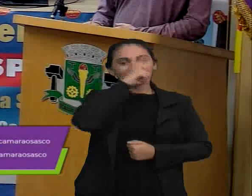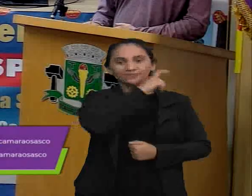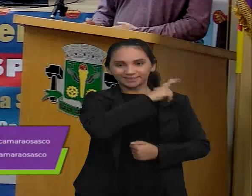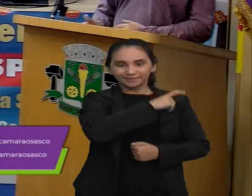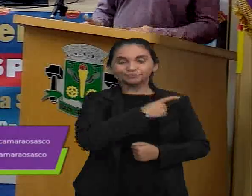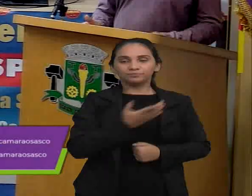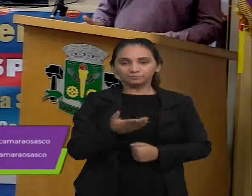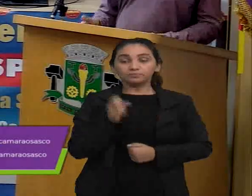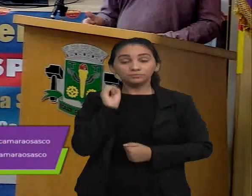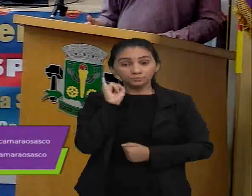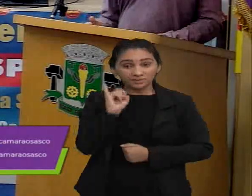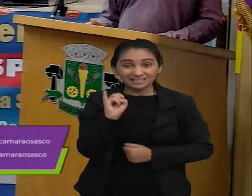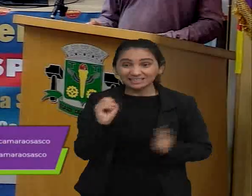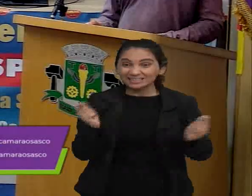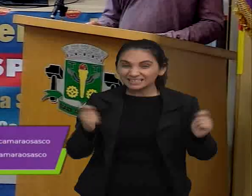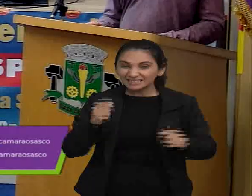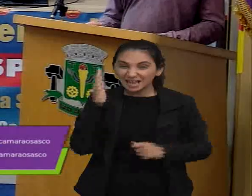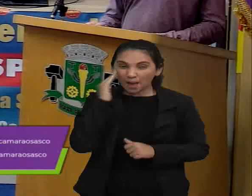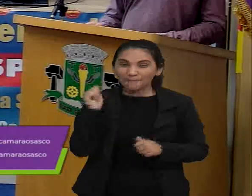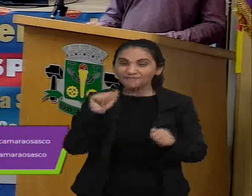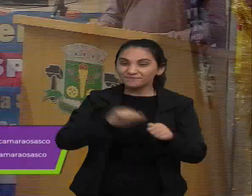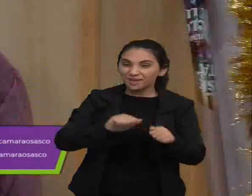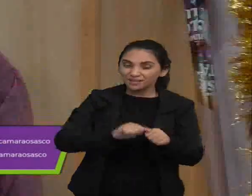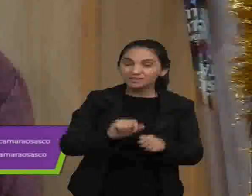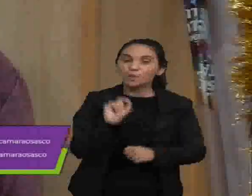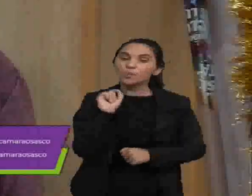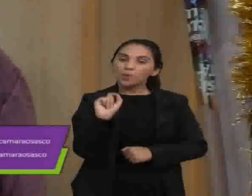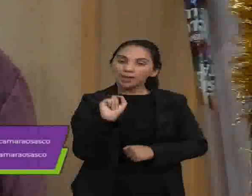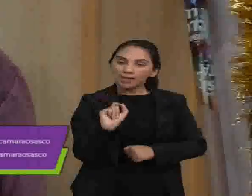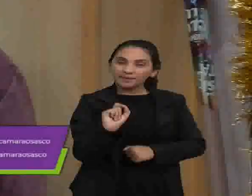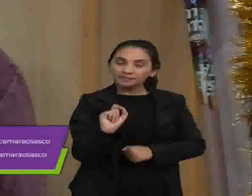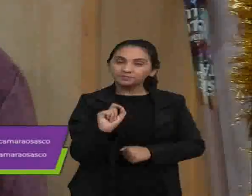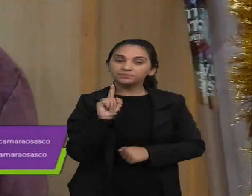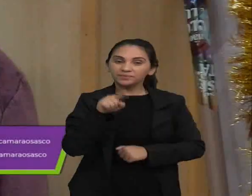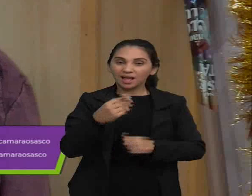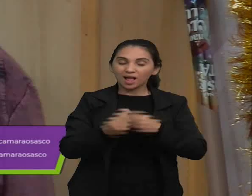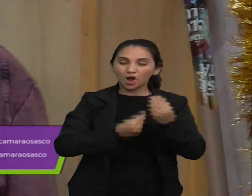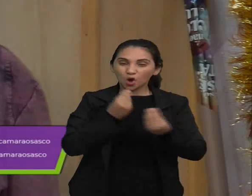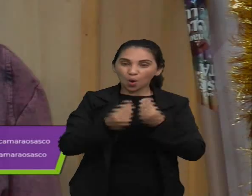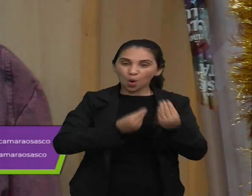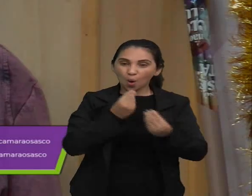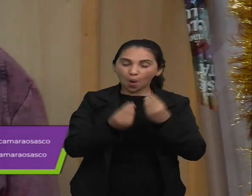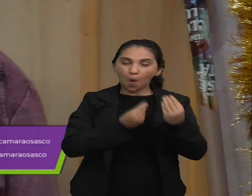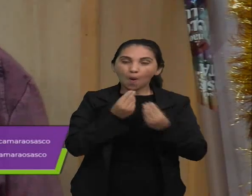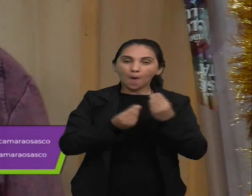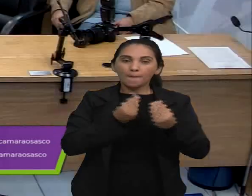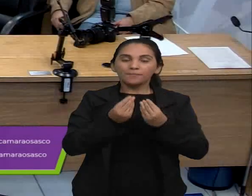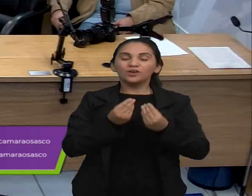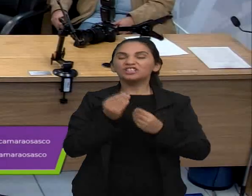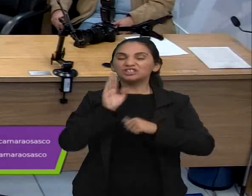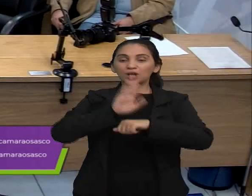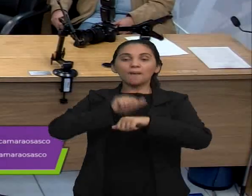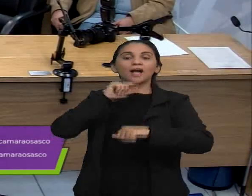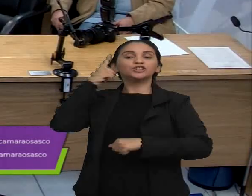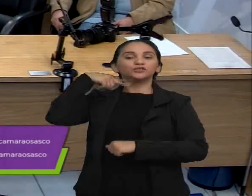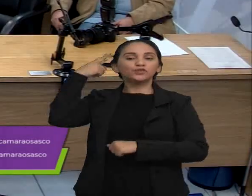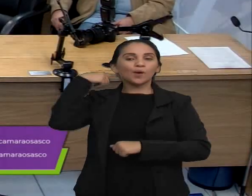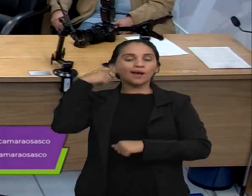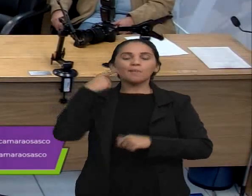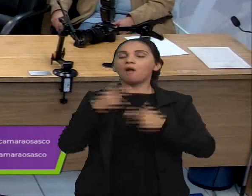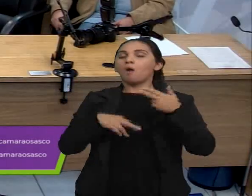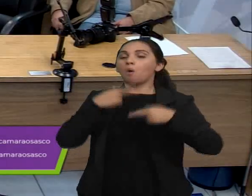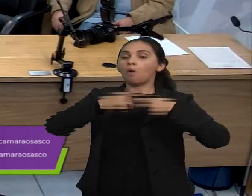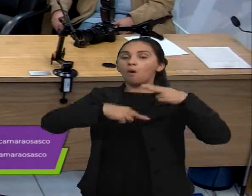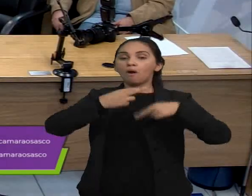esse pessoal, se tem uma coisa que sabe fazer, é contratar advogado para embolar o meio de campo.